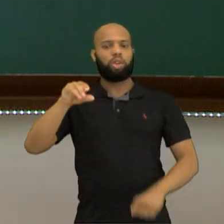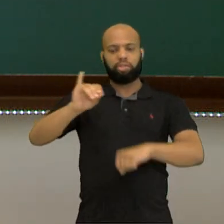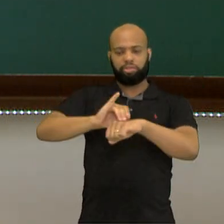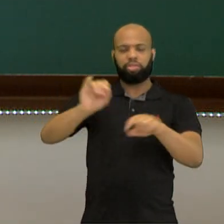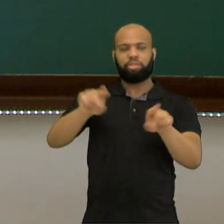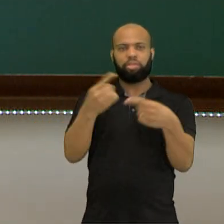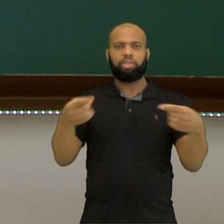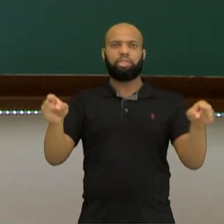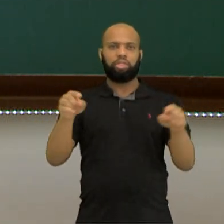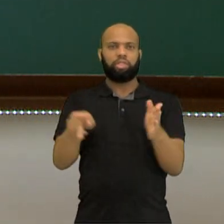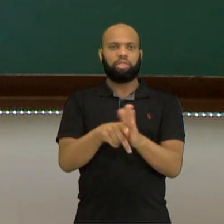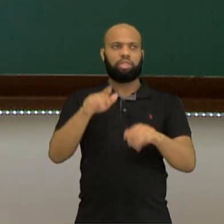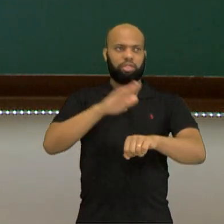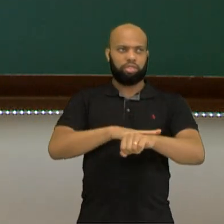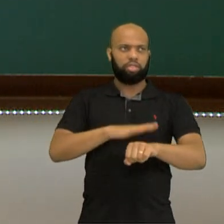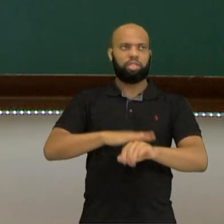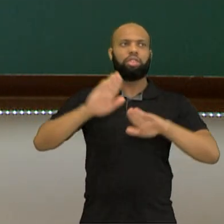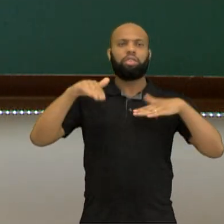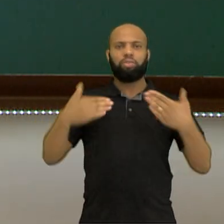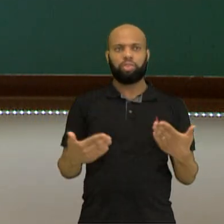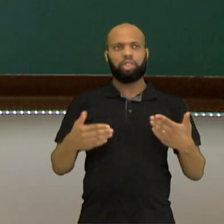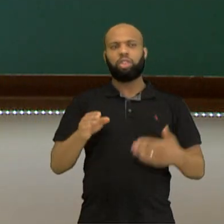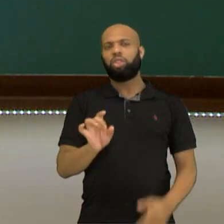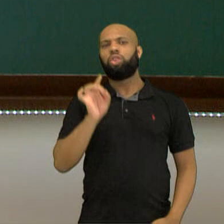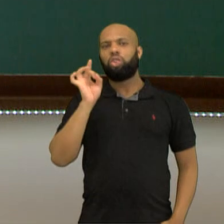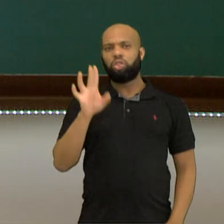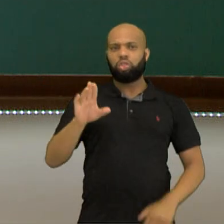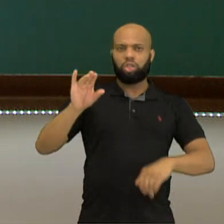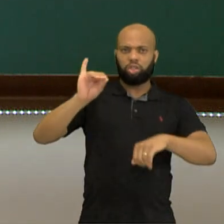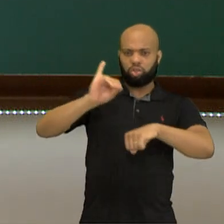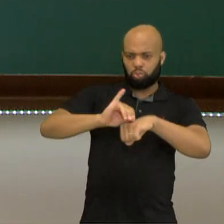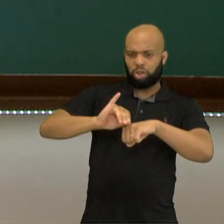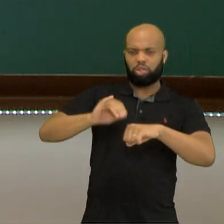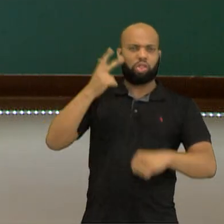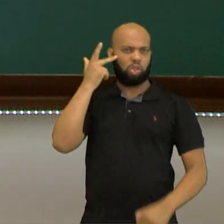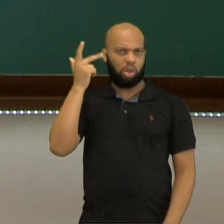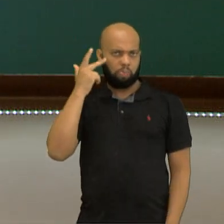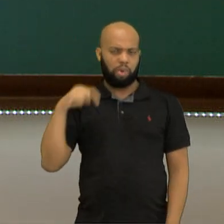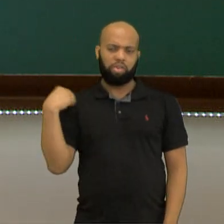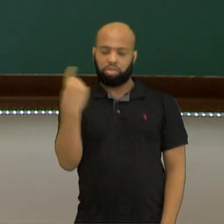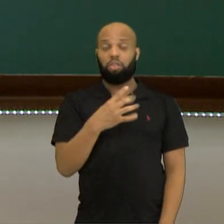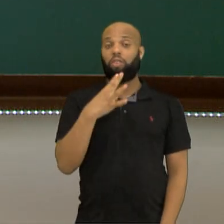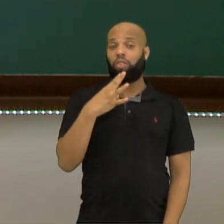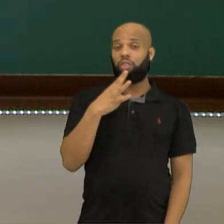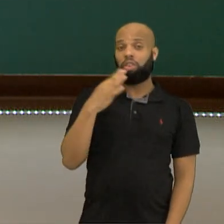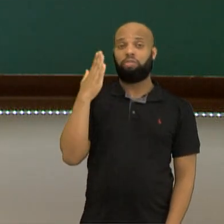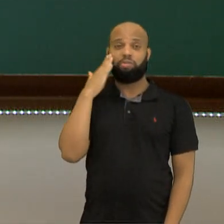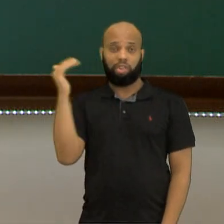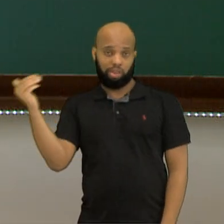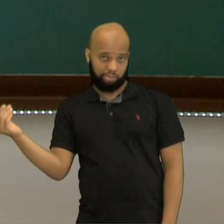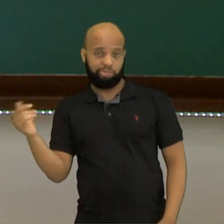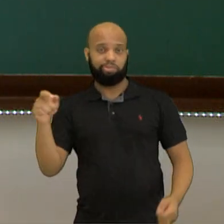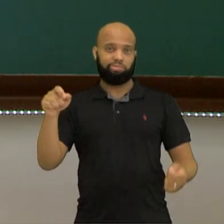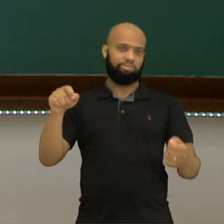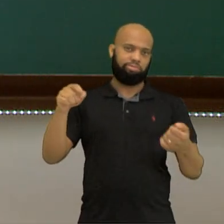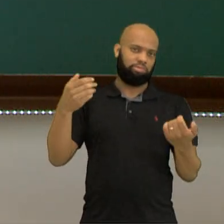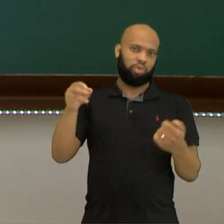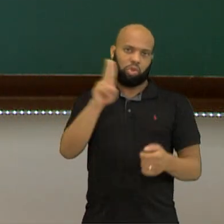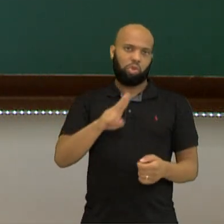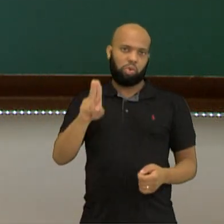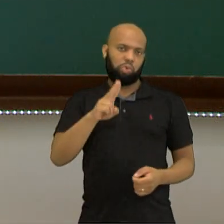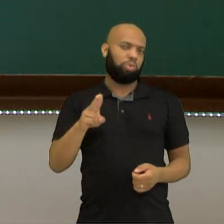instrumento musical naquele momento. Logo, não só os instrumentos convencionais que nós conhecemos, os instrumentos musicais,